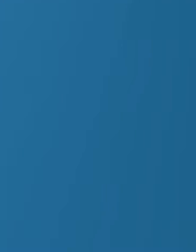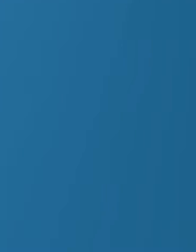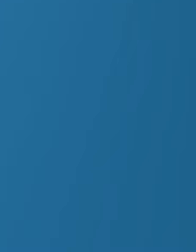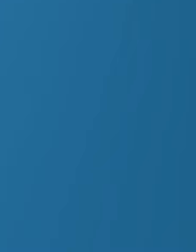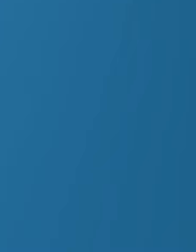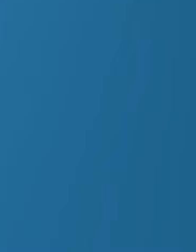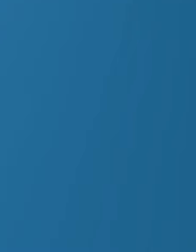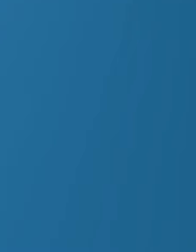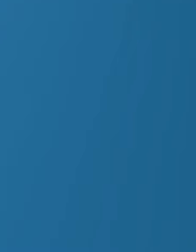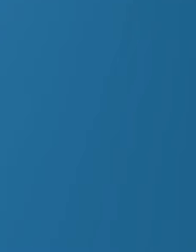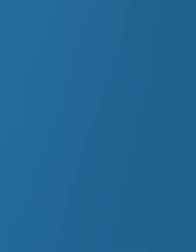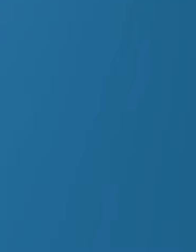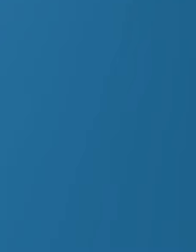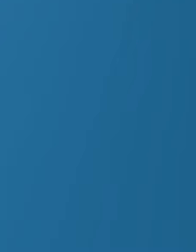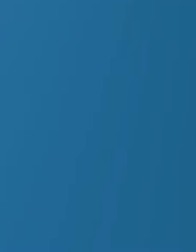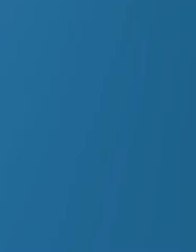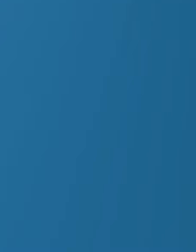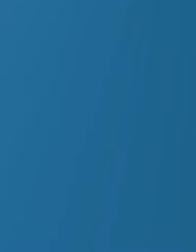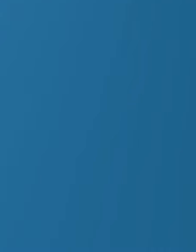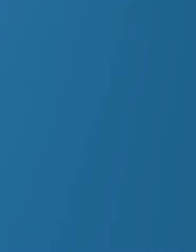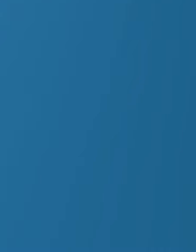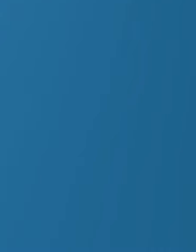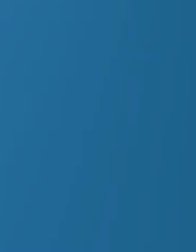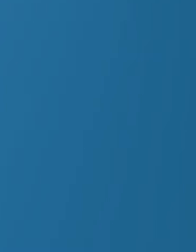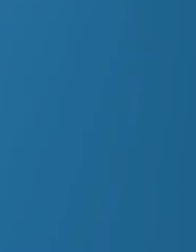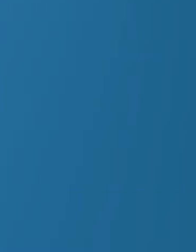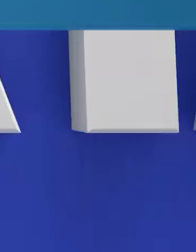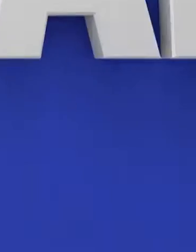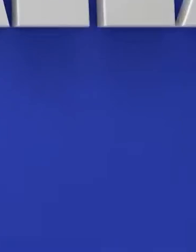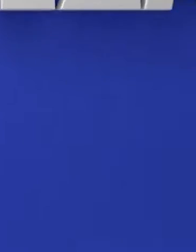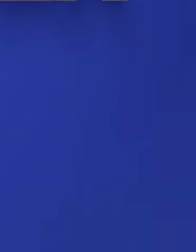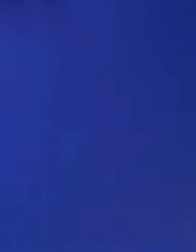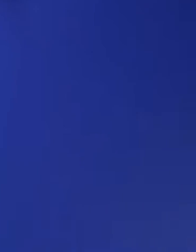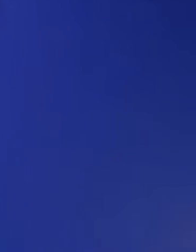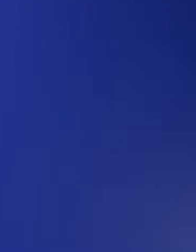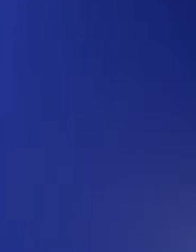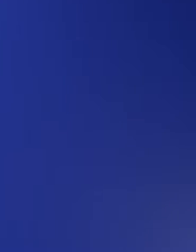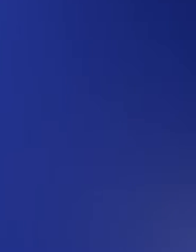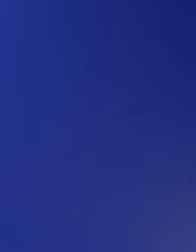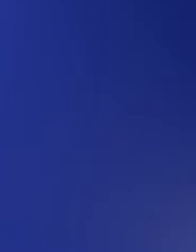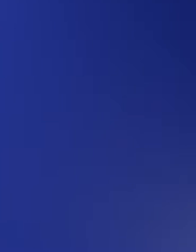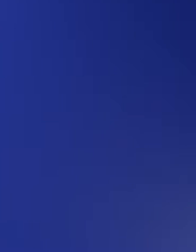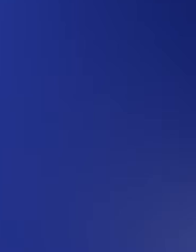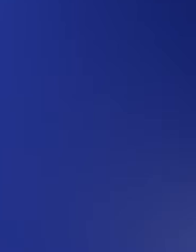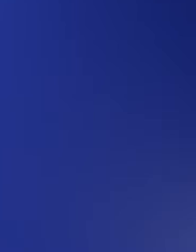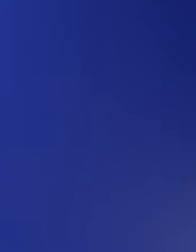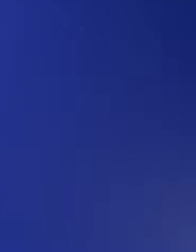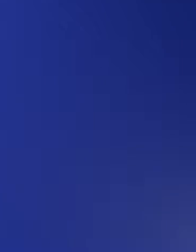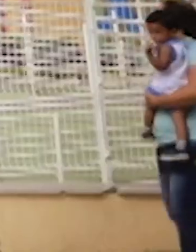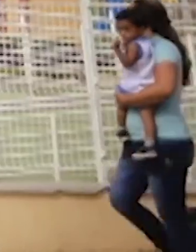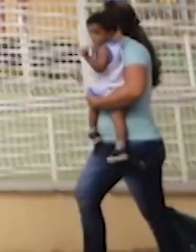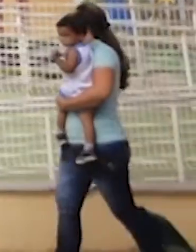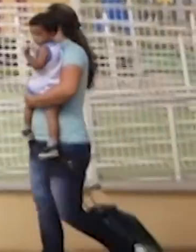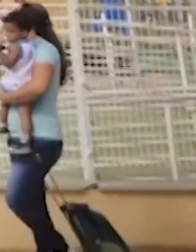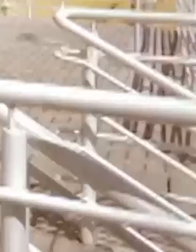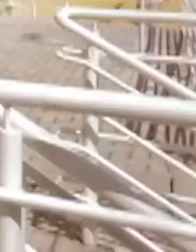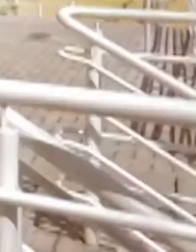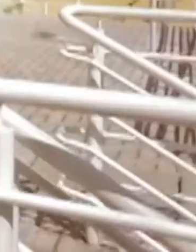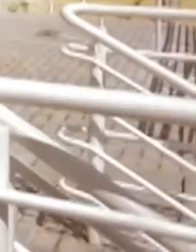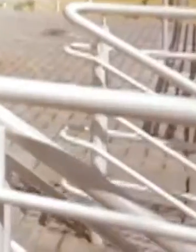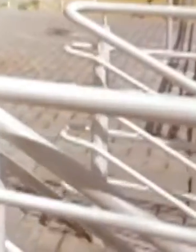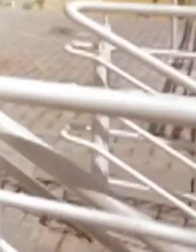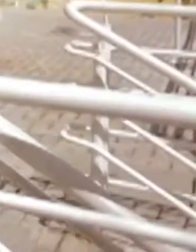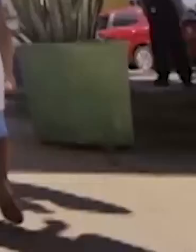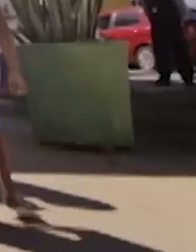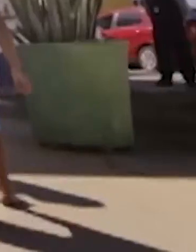comente, assista, participe. A casa é sua também. Câmara e você, juntos construindo uma Fortaleza melhor. Uma cena